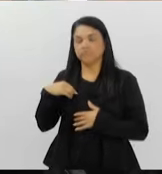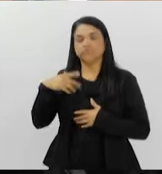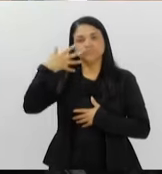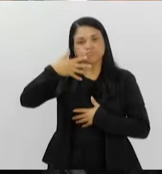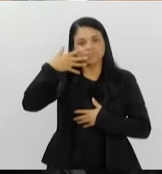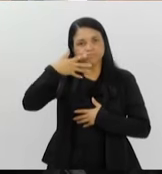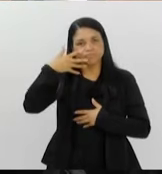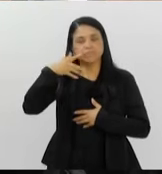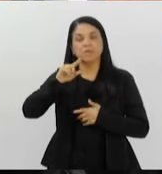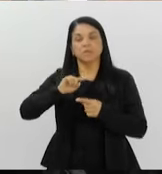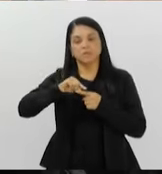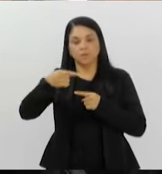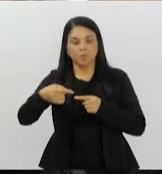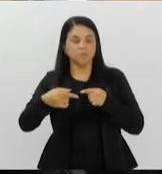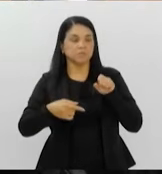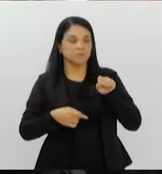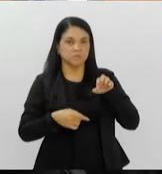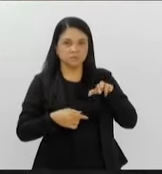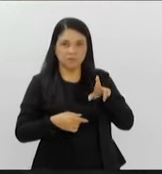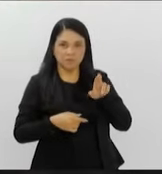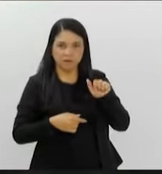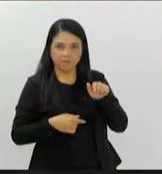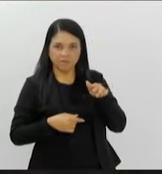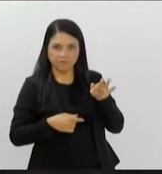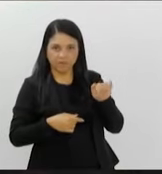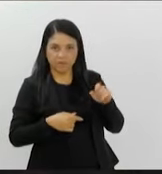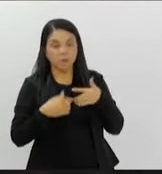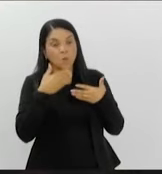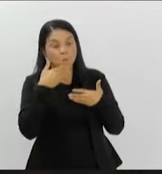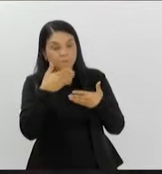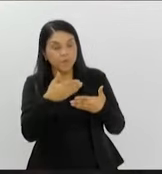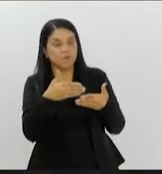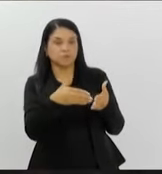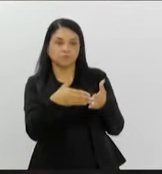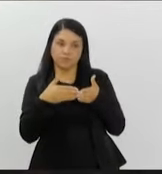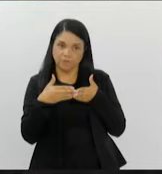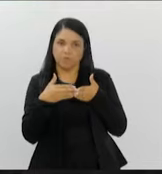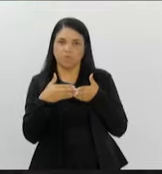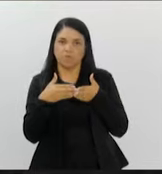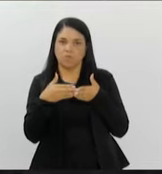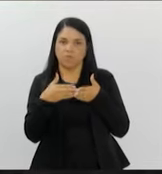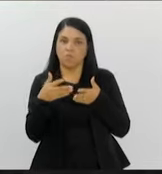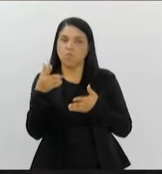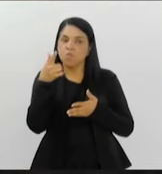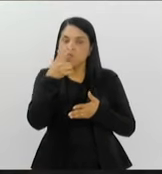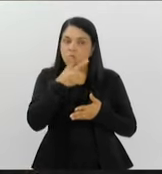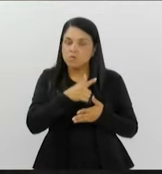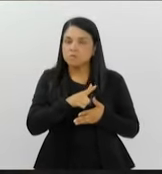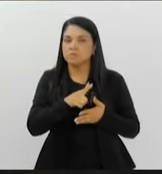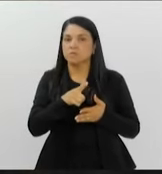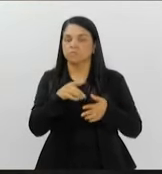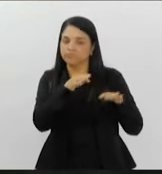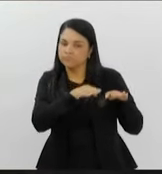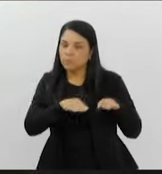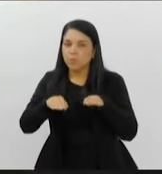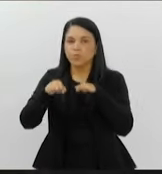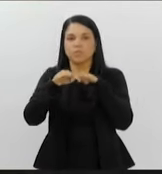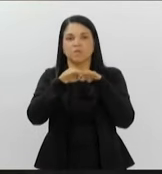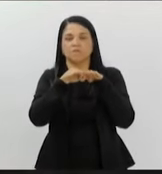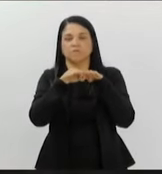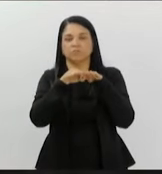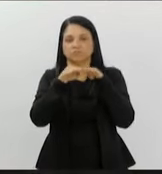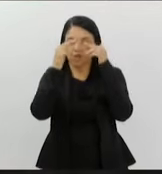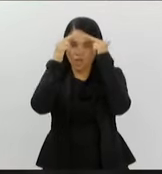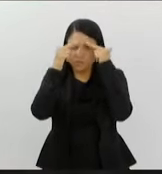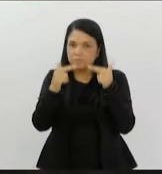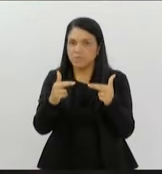depois o deputado Serafini, mas só que eu peço que, por gentileza, nesse momento, nós consigamos manter um nível de cordialidade para terminar a